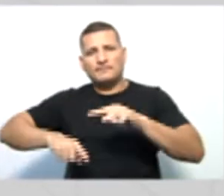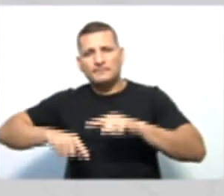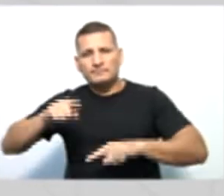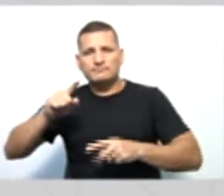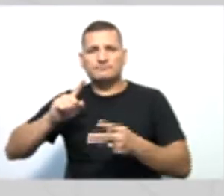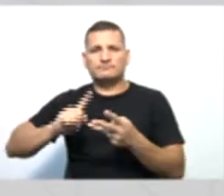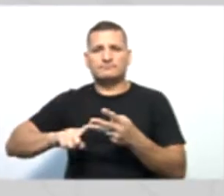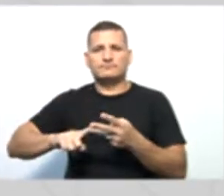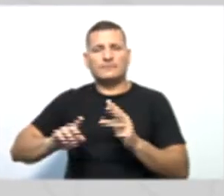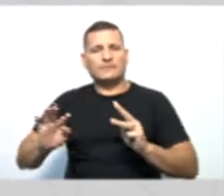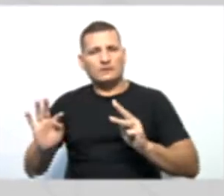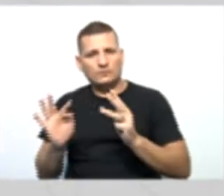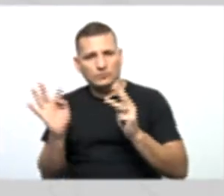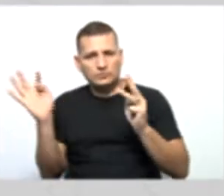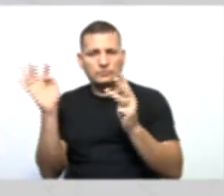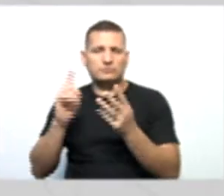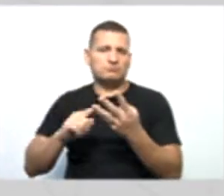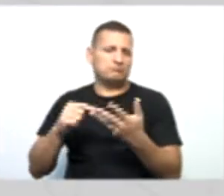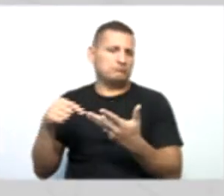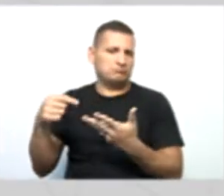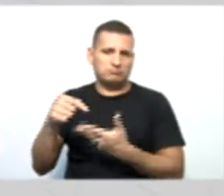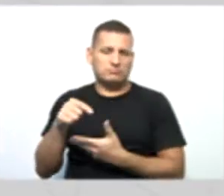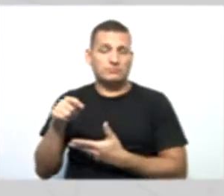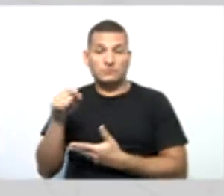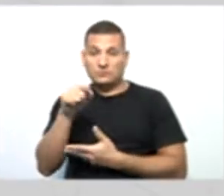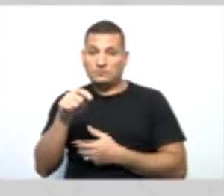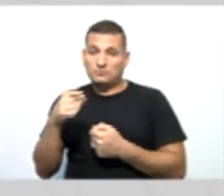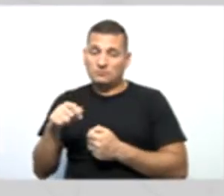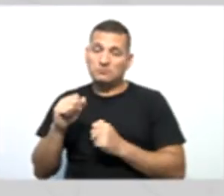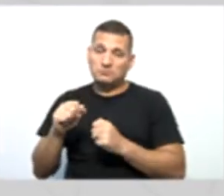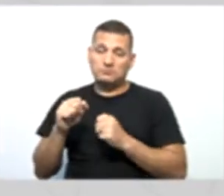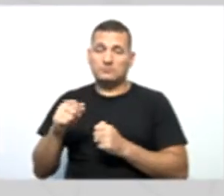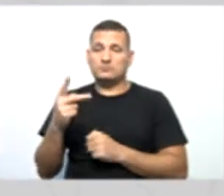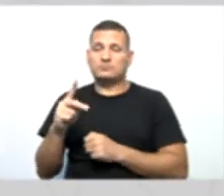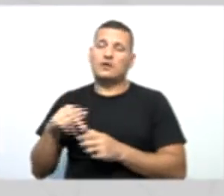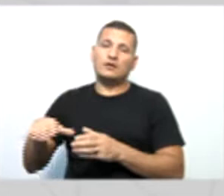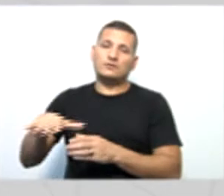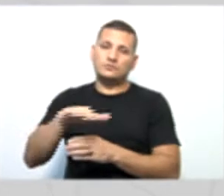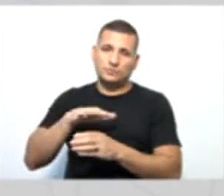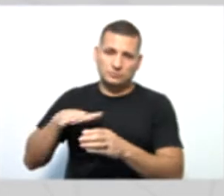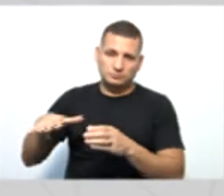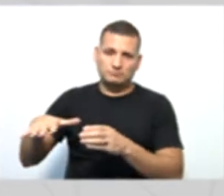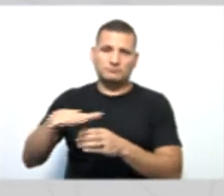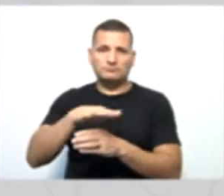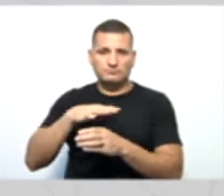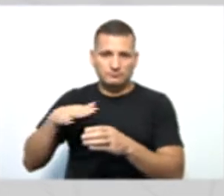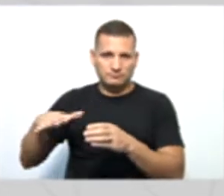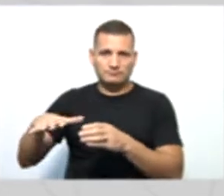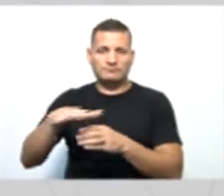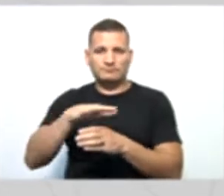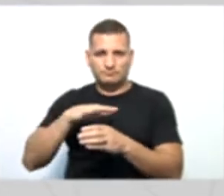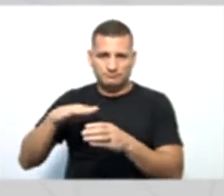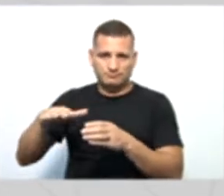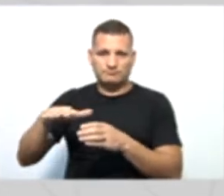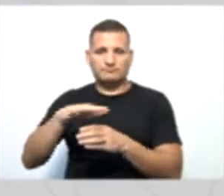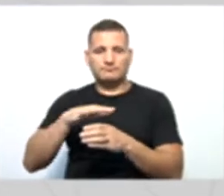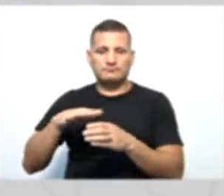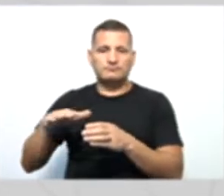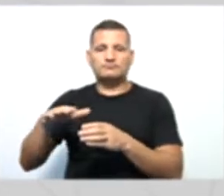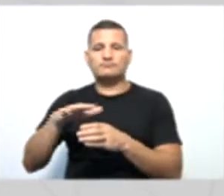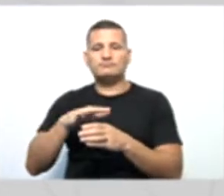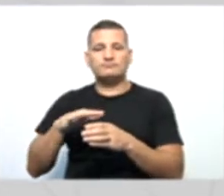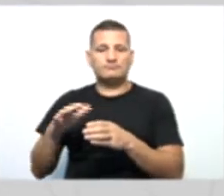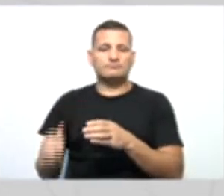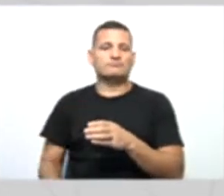de tecnologia que vocês precisam. Eles podem estar na região que a sua cooperativa está, ou eles